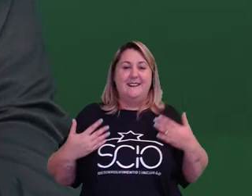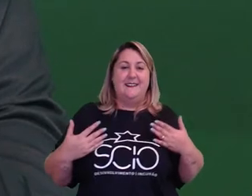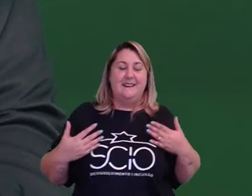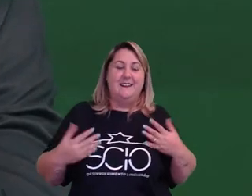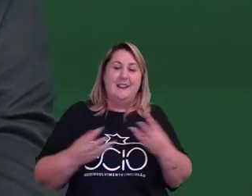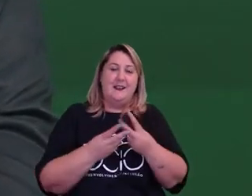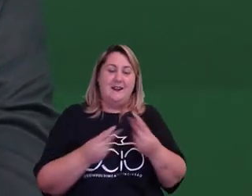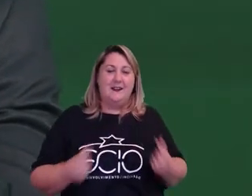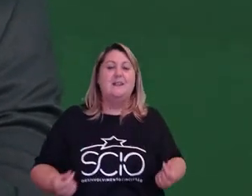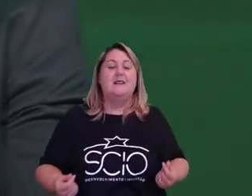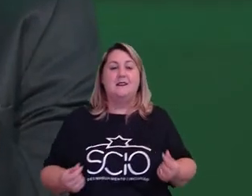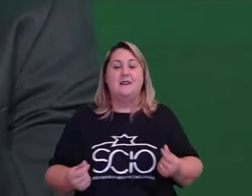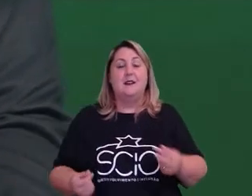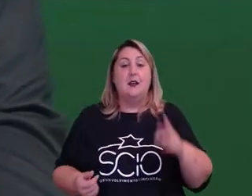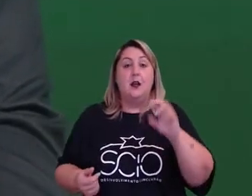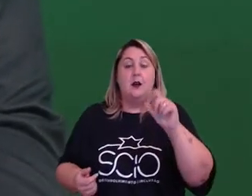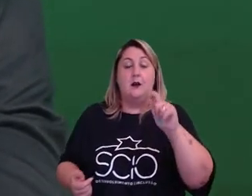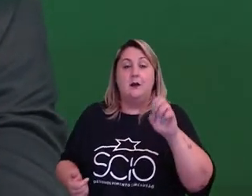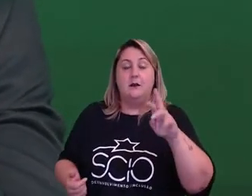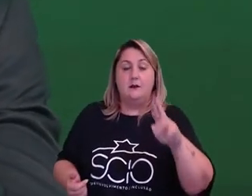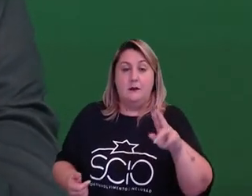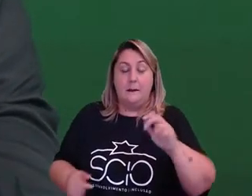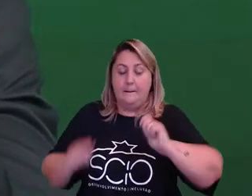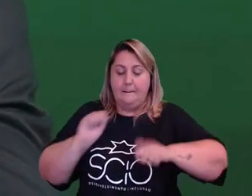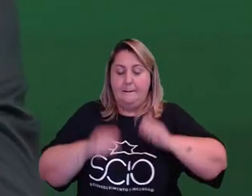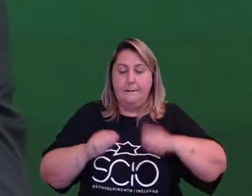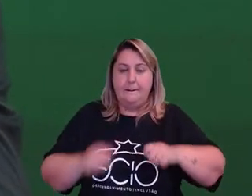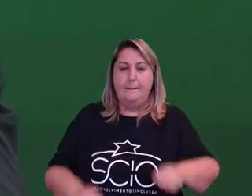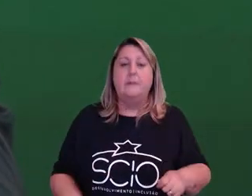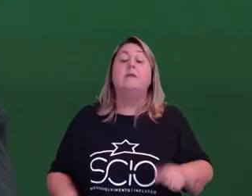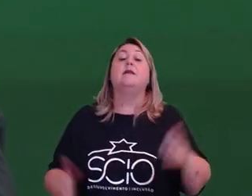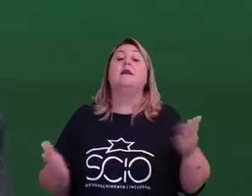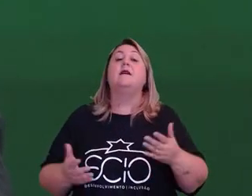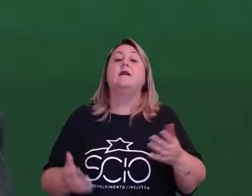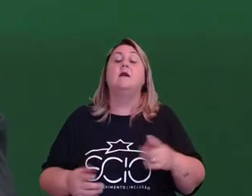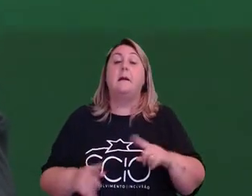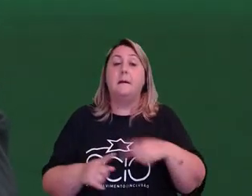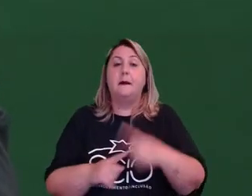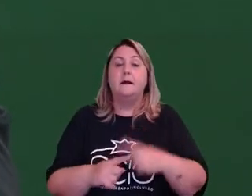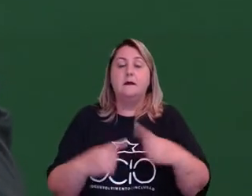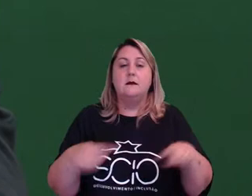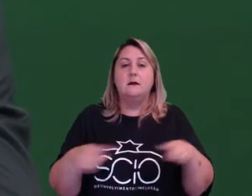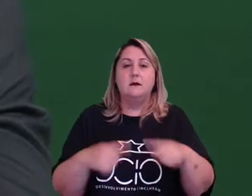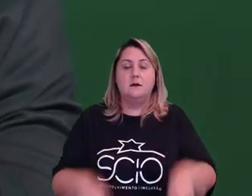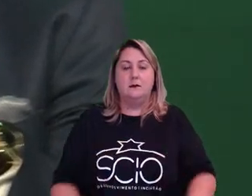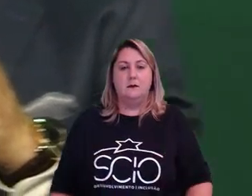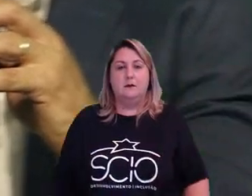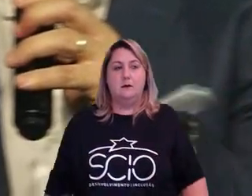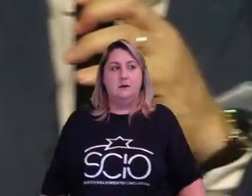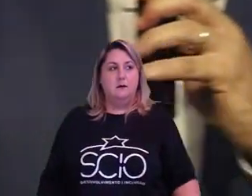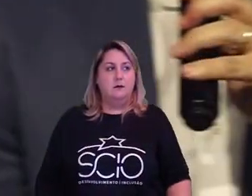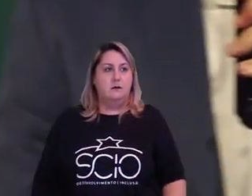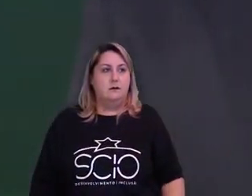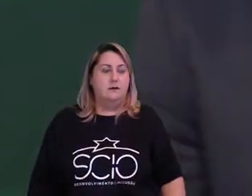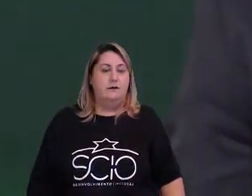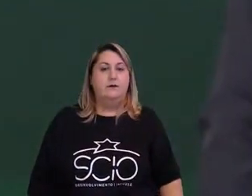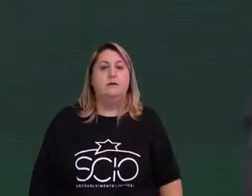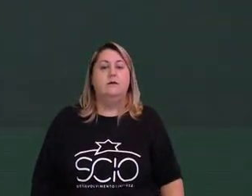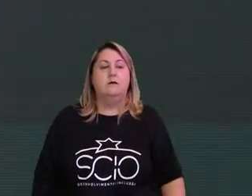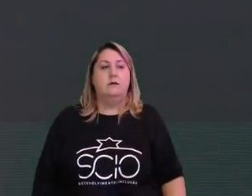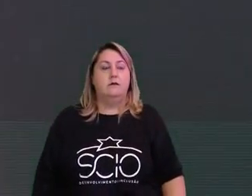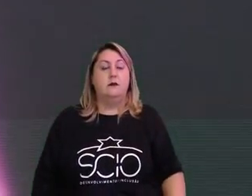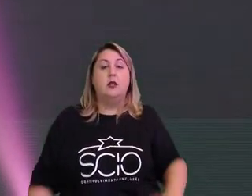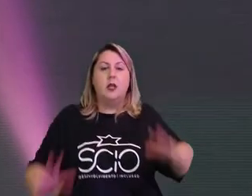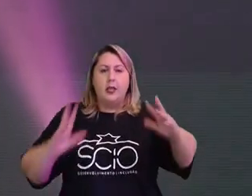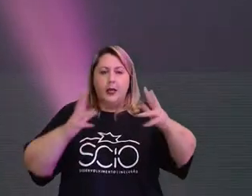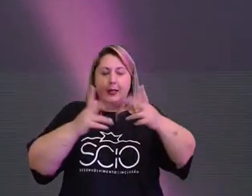essa qualidade de Roger Flores e banda. Com vocês, mais música. Valeu para toda